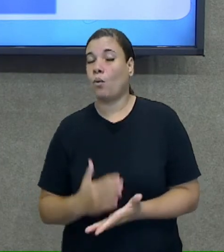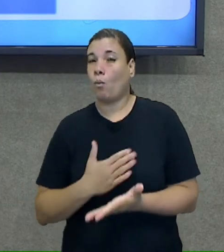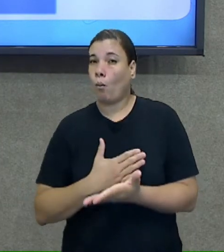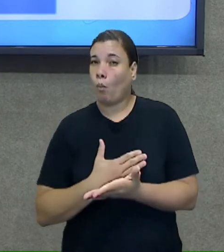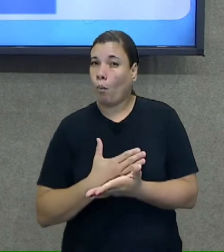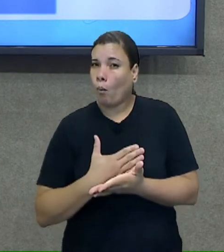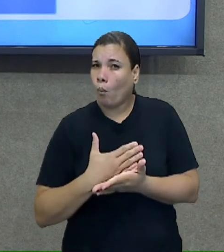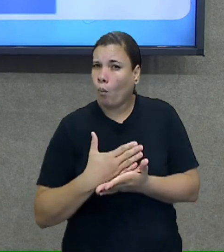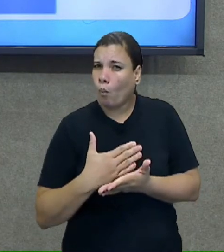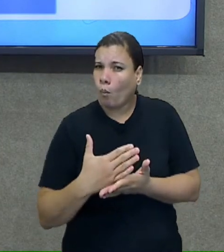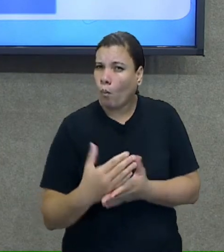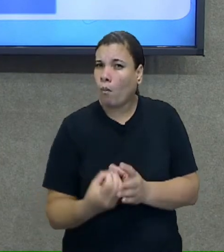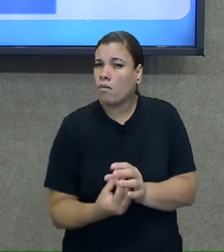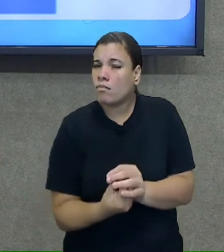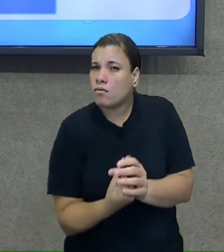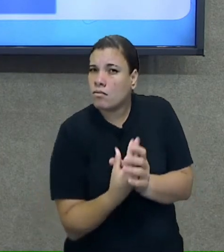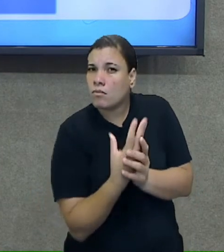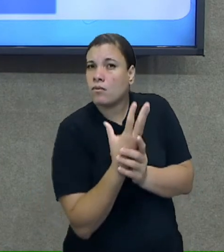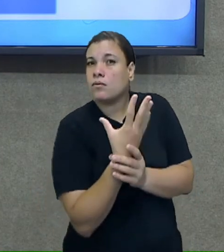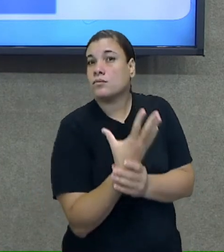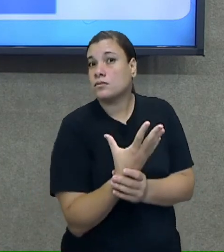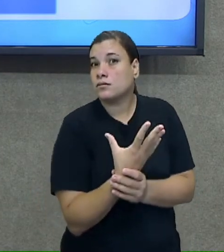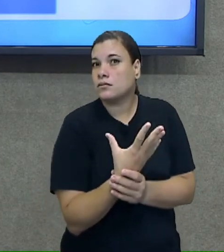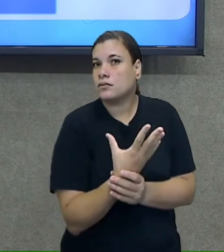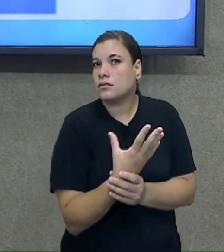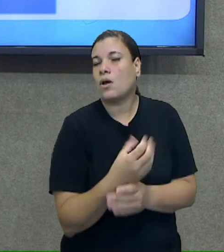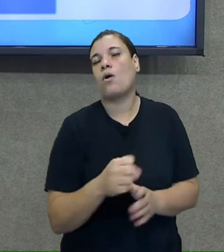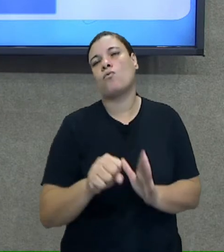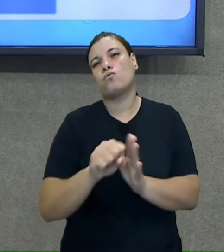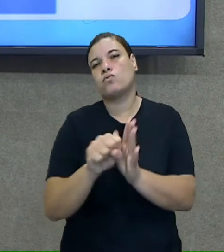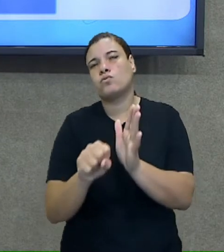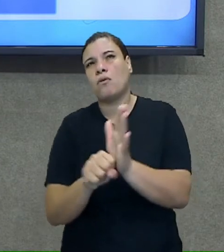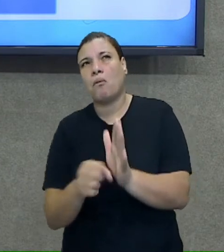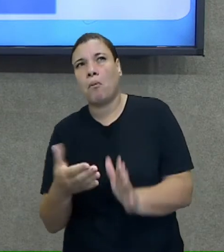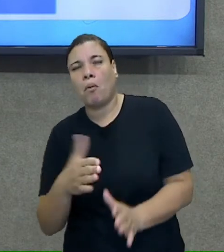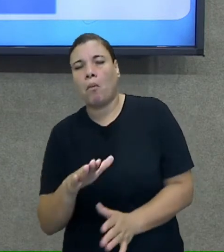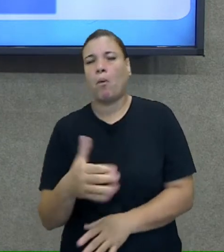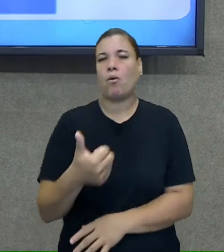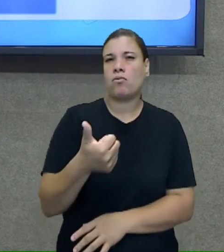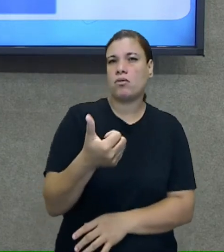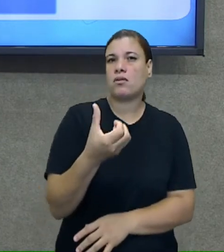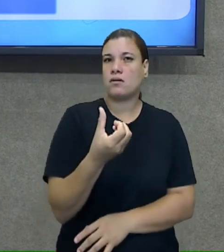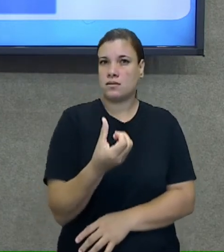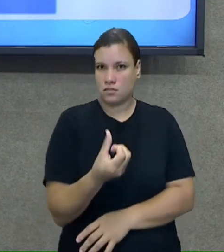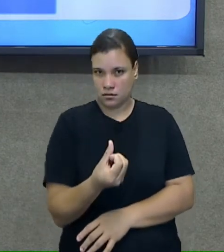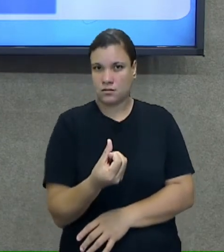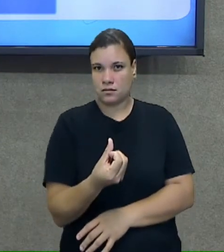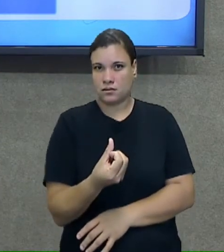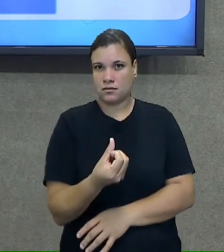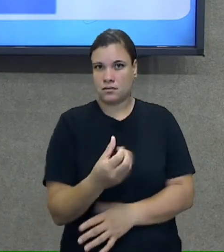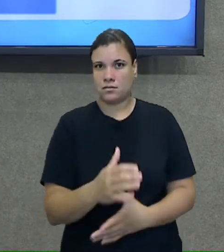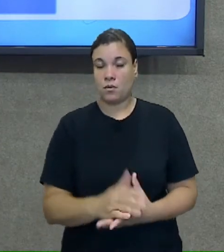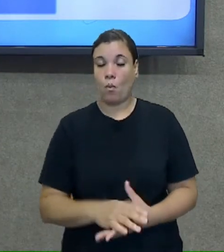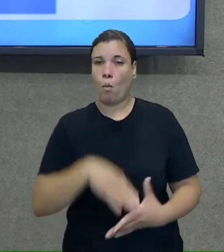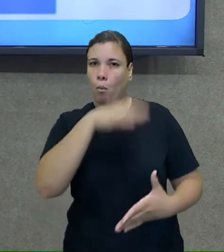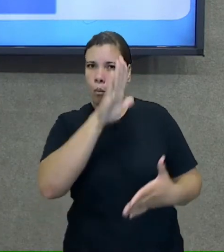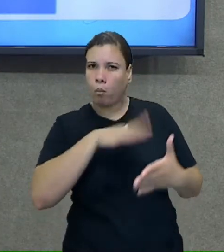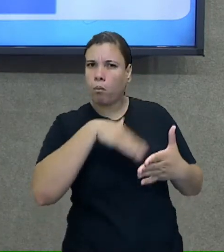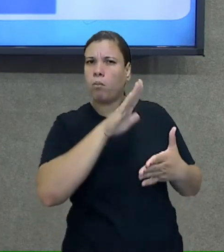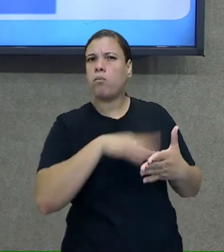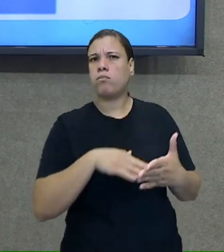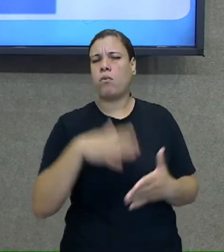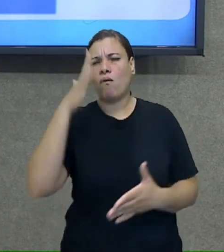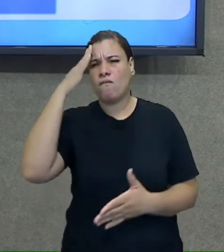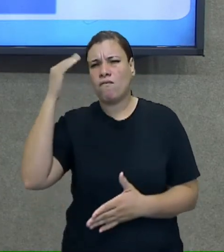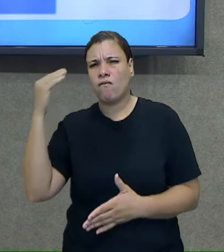serem feitos no princípio do século XVI. Leonardo da Vinci, por exemplo,